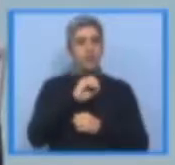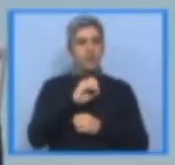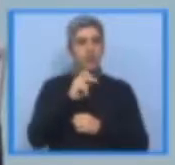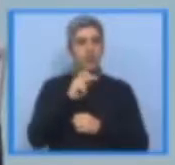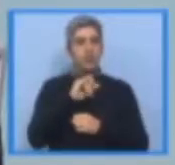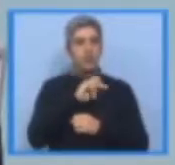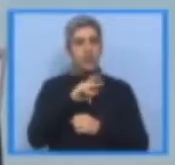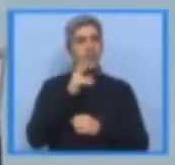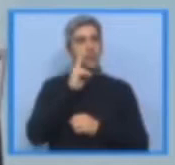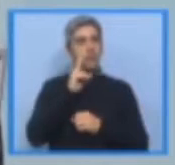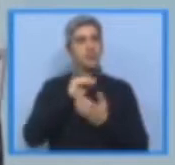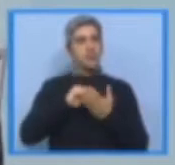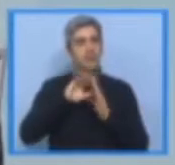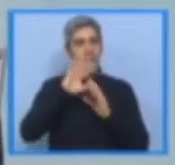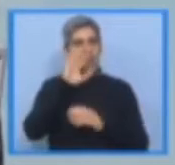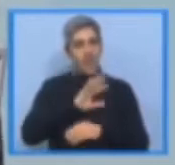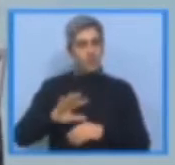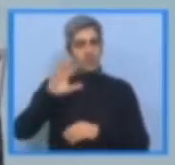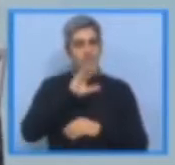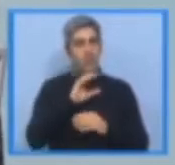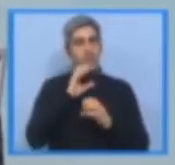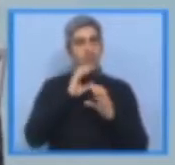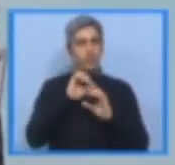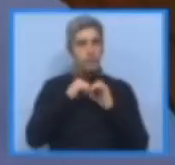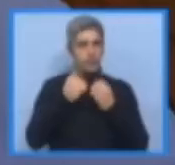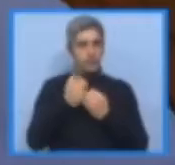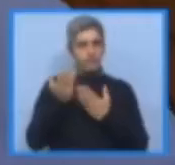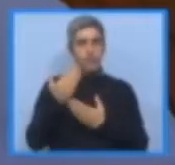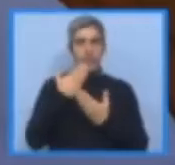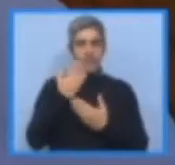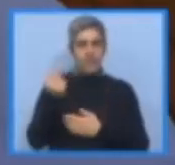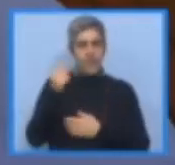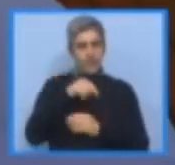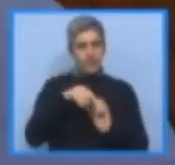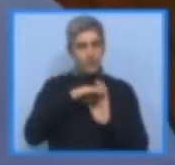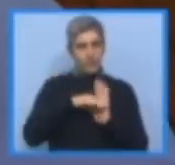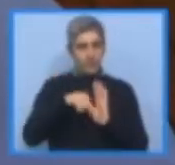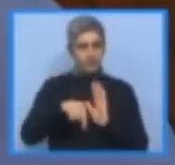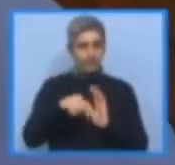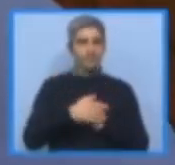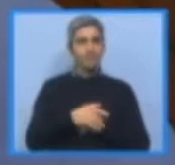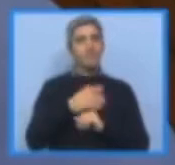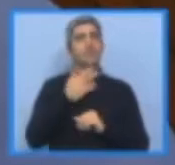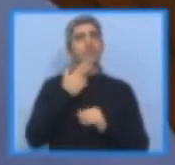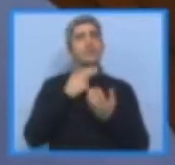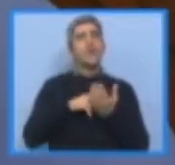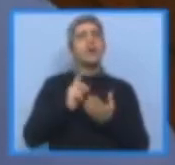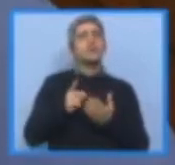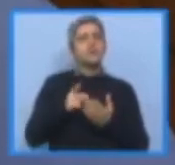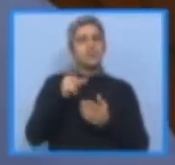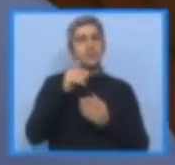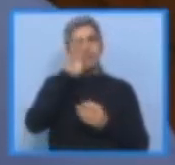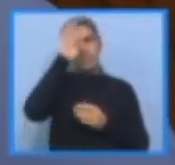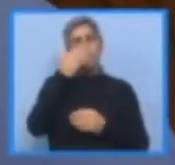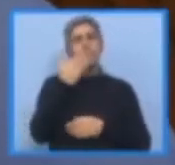Comunicações Sociais. Muito boa tarde, obrigado por estar neste programa. Verdade no jornalismo, que desafio é este que o Papa apresenta aos